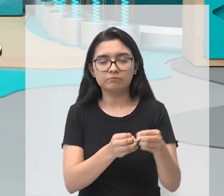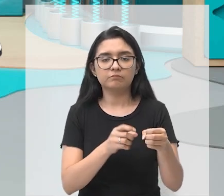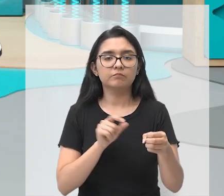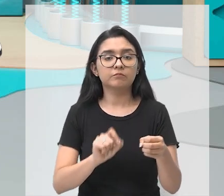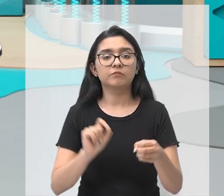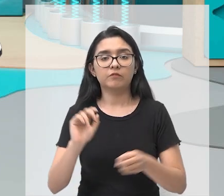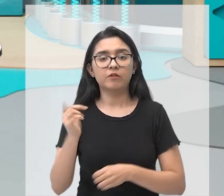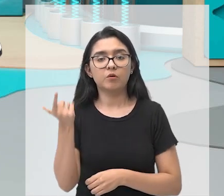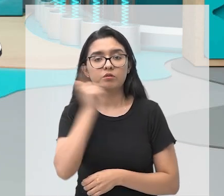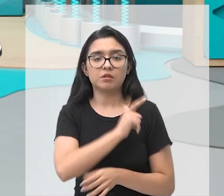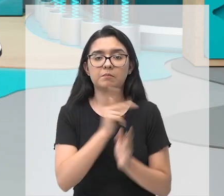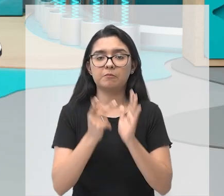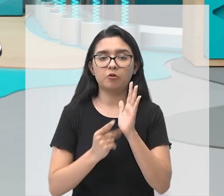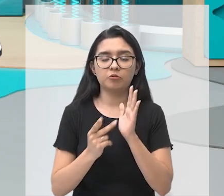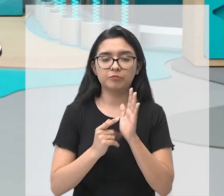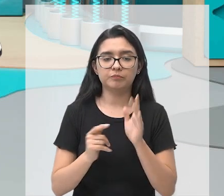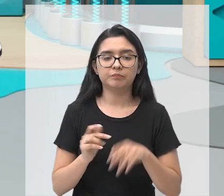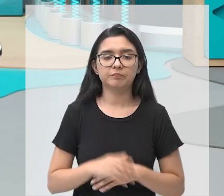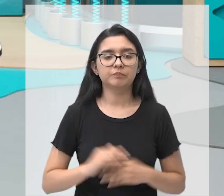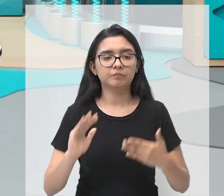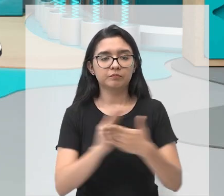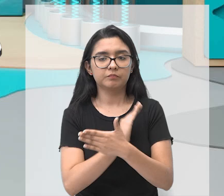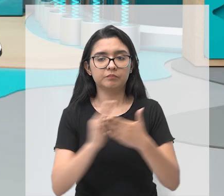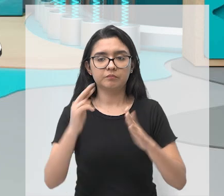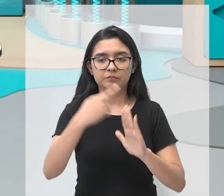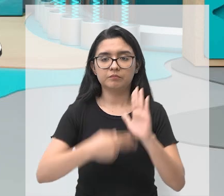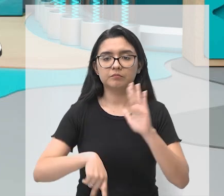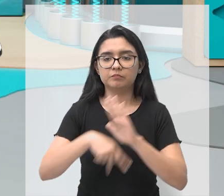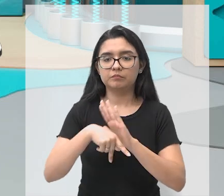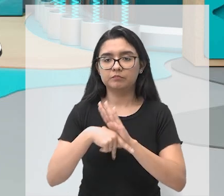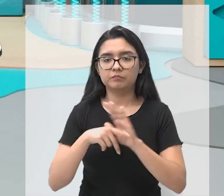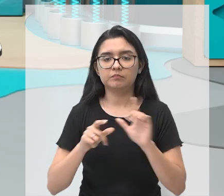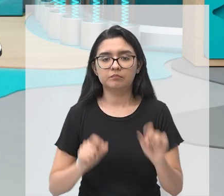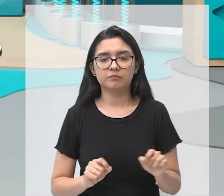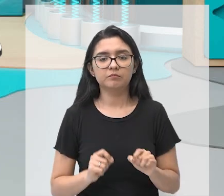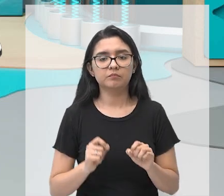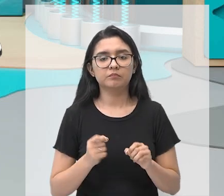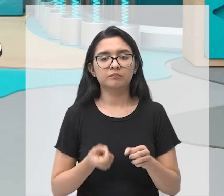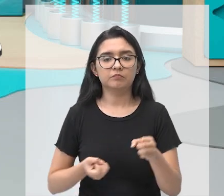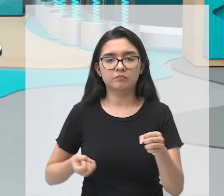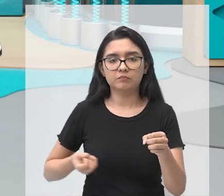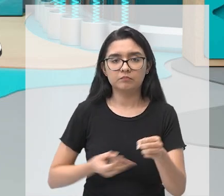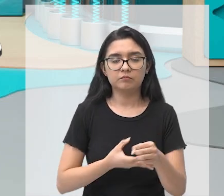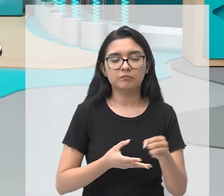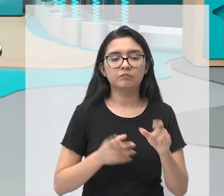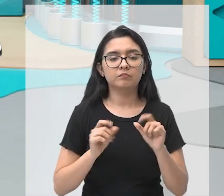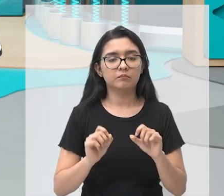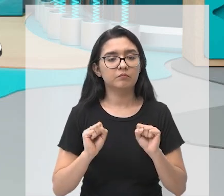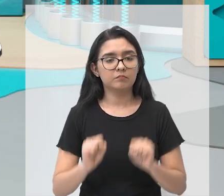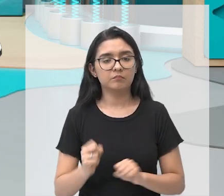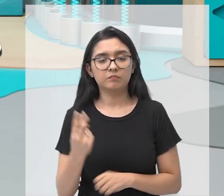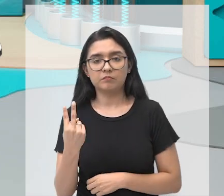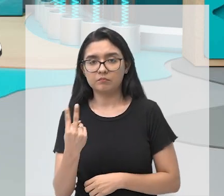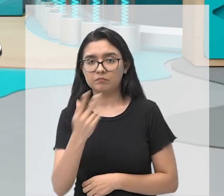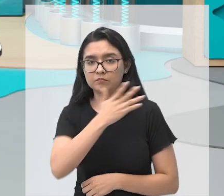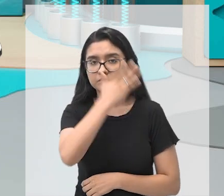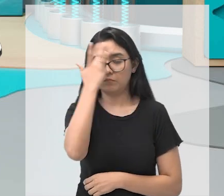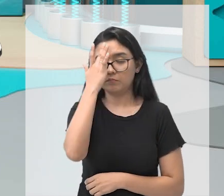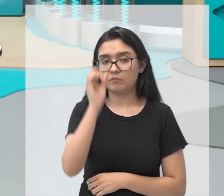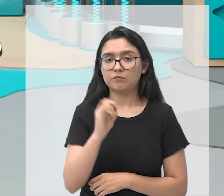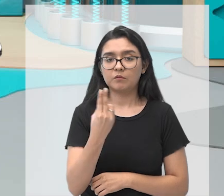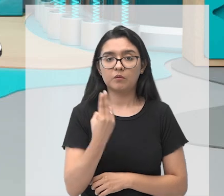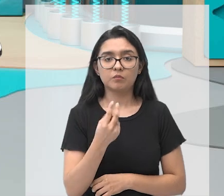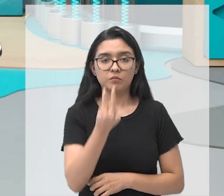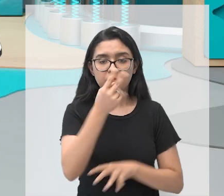jack é quem vai ganhar. Algumas regras desse jogo, olha, ele pode ser jogado entre 2 pessoas